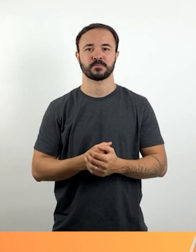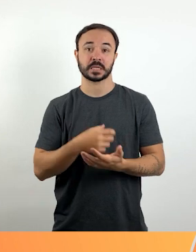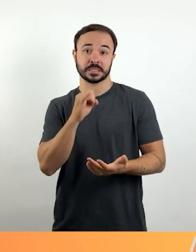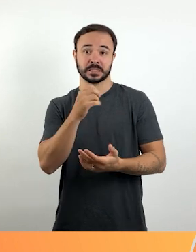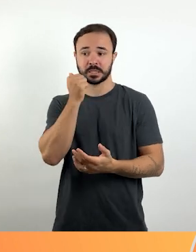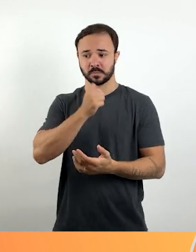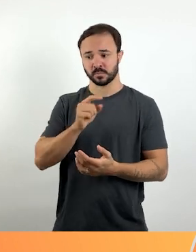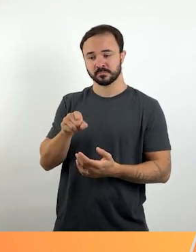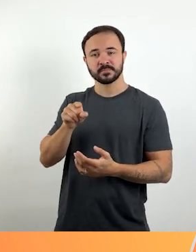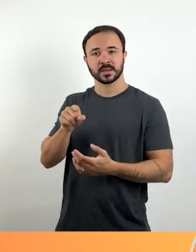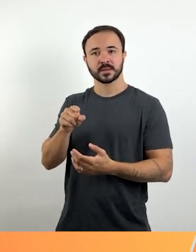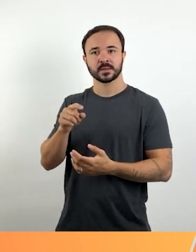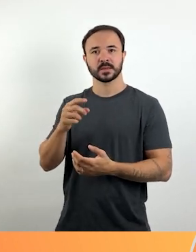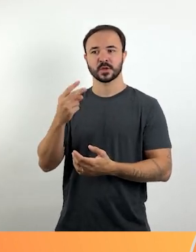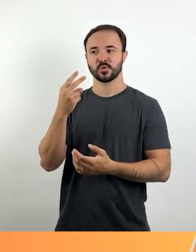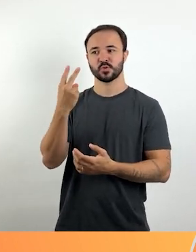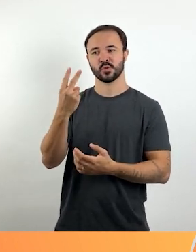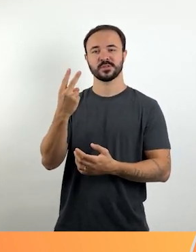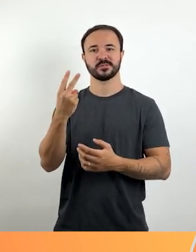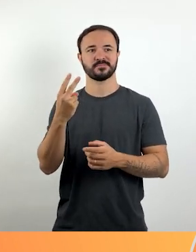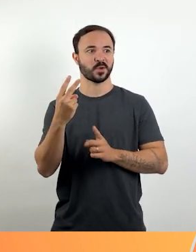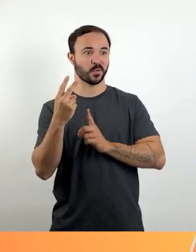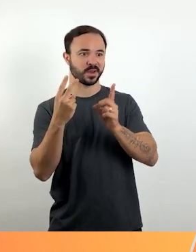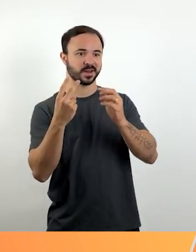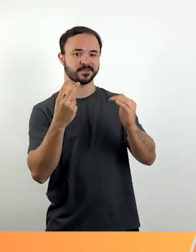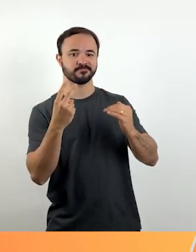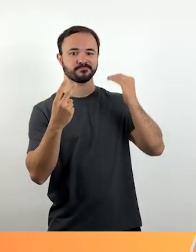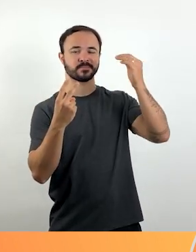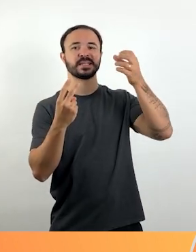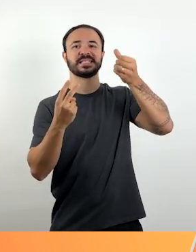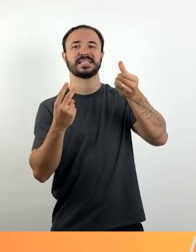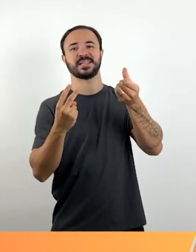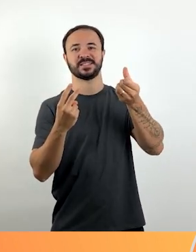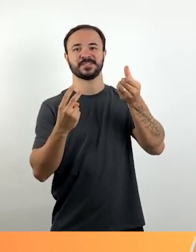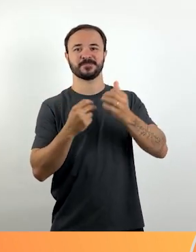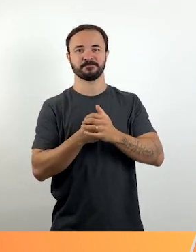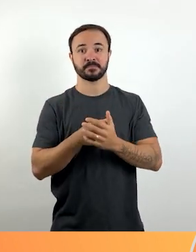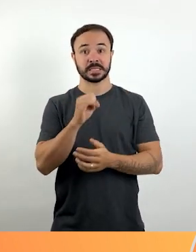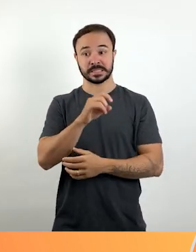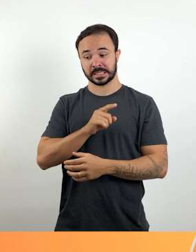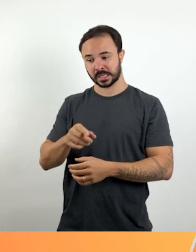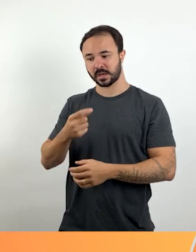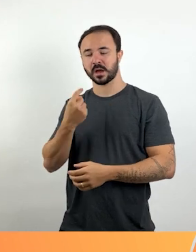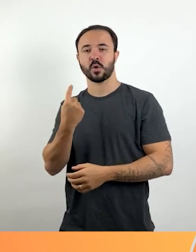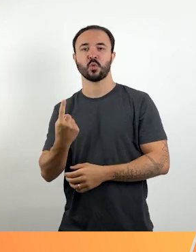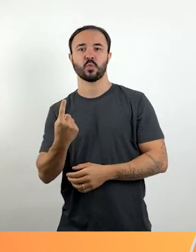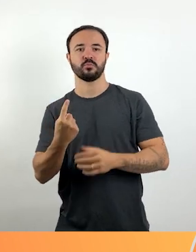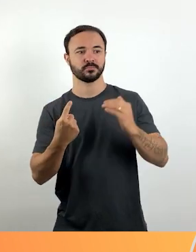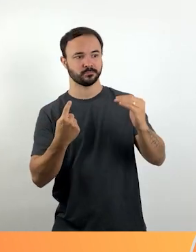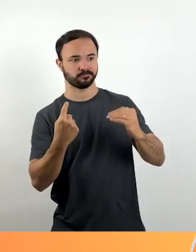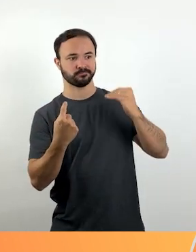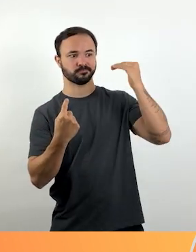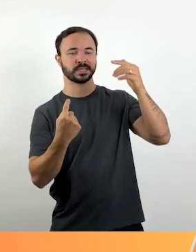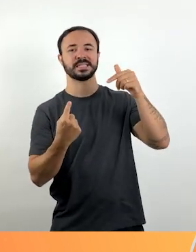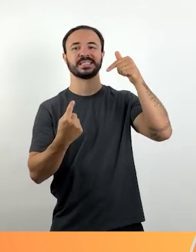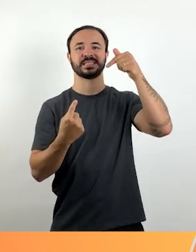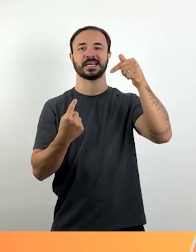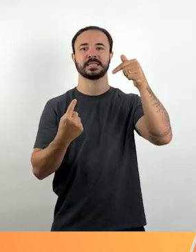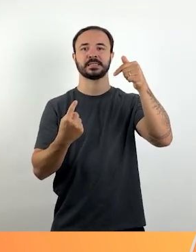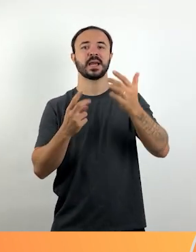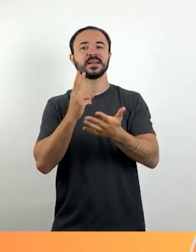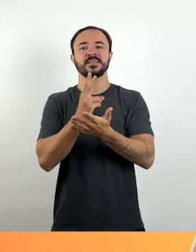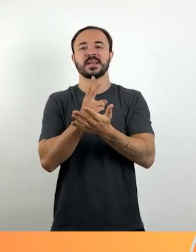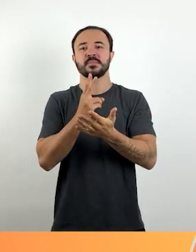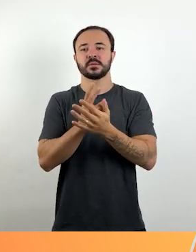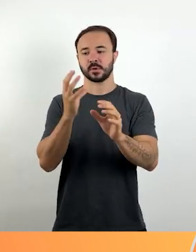2 metros, Paulo vai para 6. Se Maria vai para 1, Paulo vai para 7. Olha só, 6 mais 2, 8.